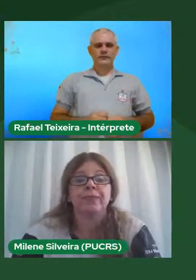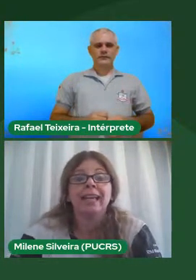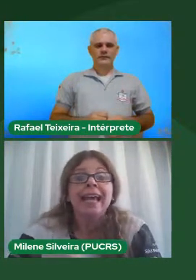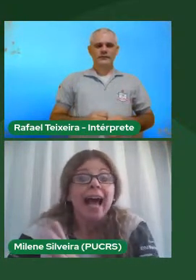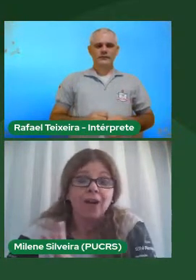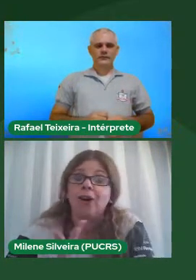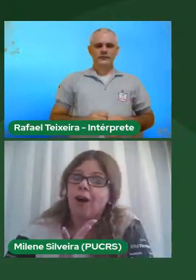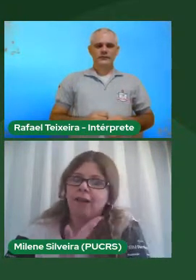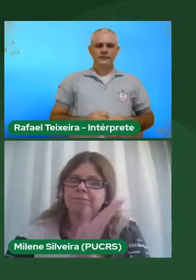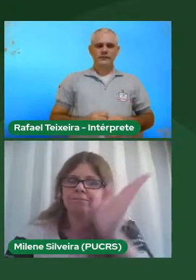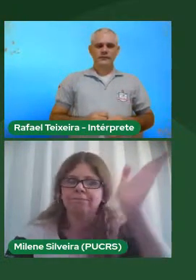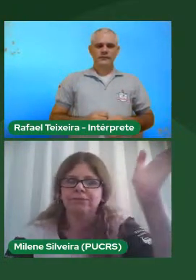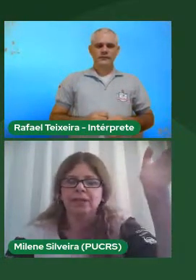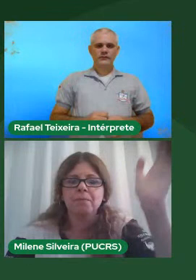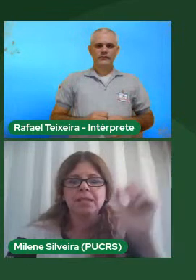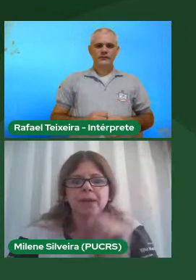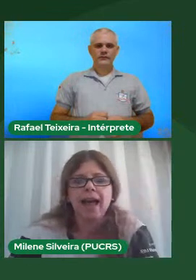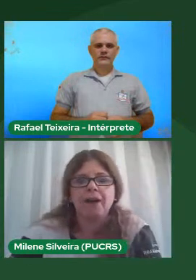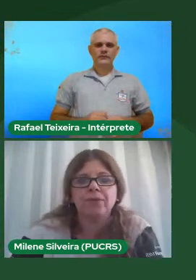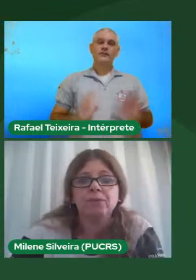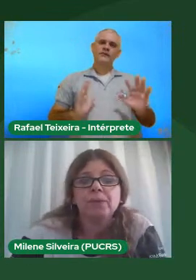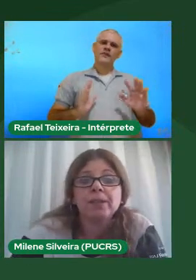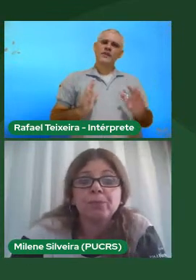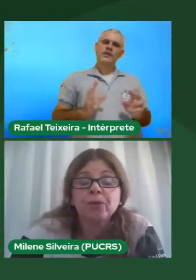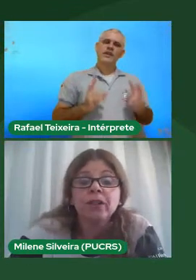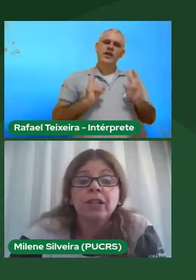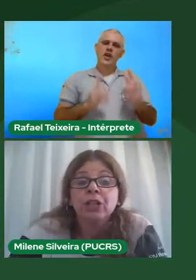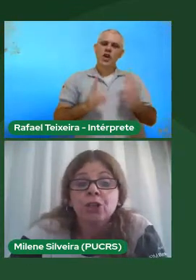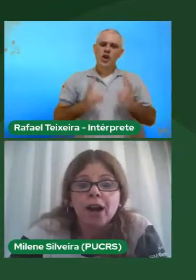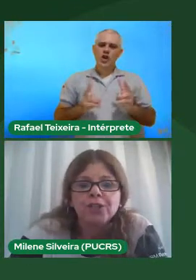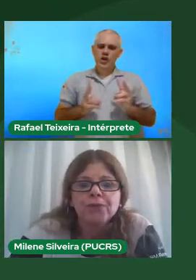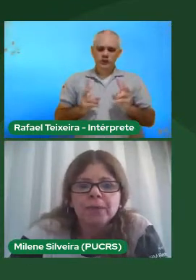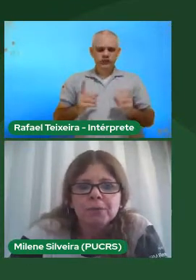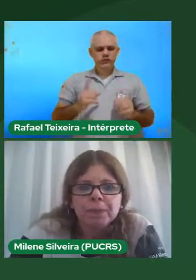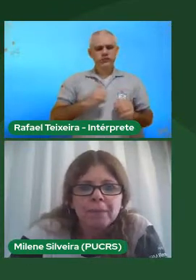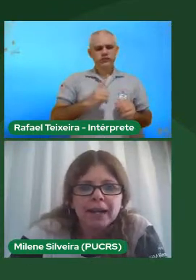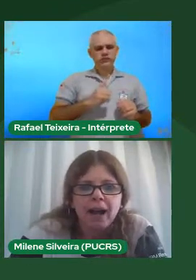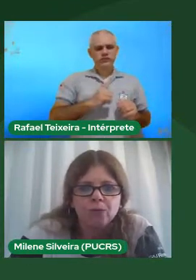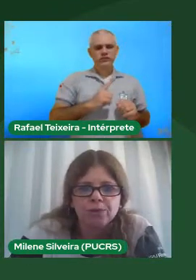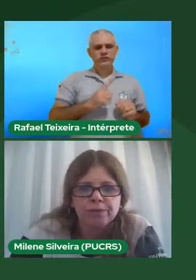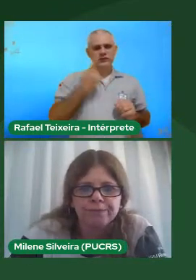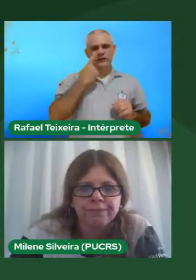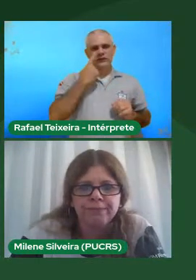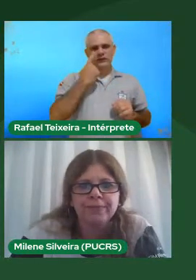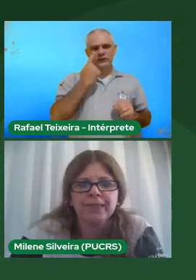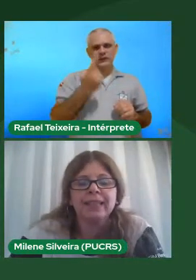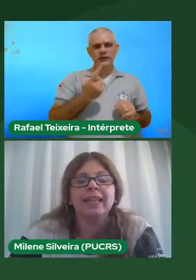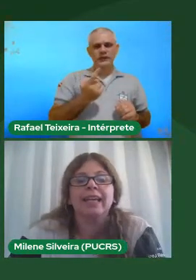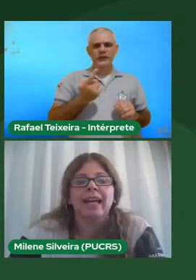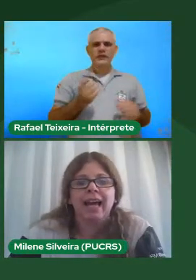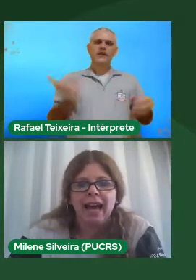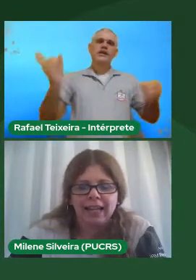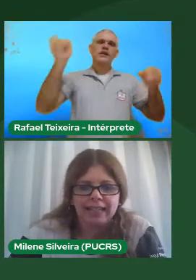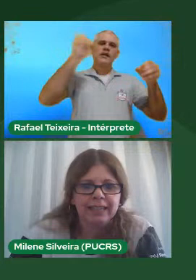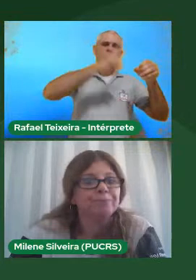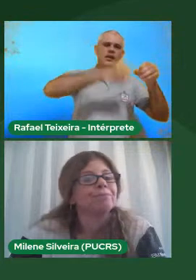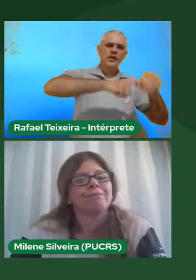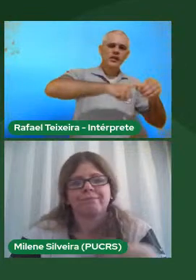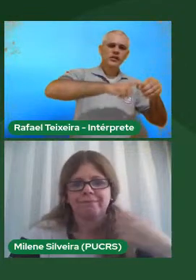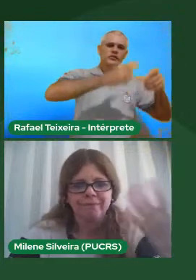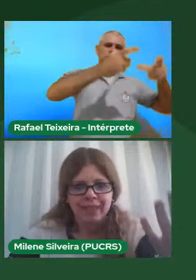Seguindo. Agora, ó, vamos mais para lá. Vamos mais para o norte, vamos para Manaus.